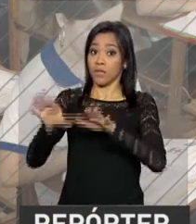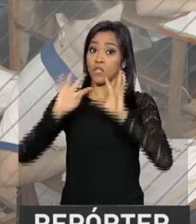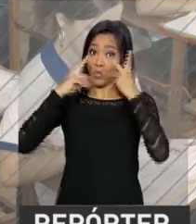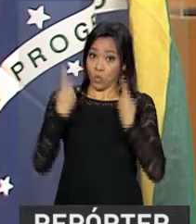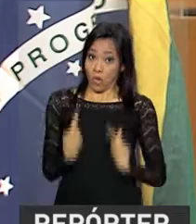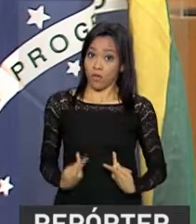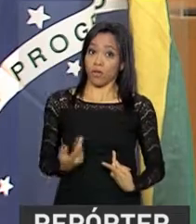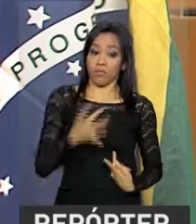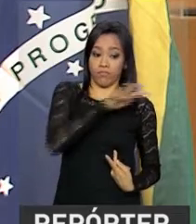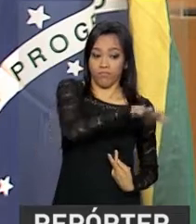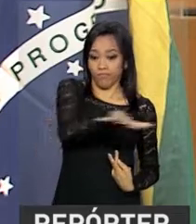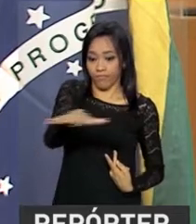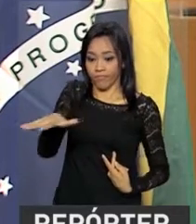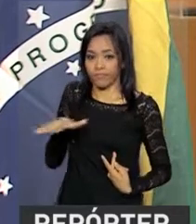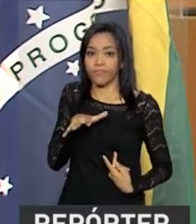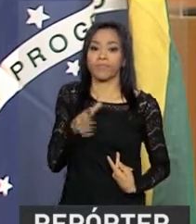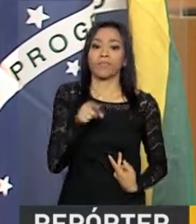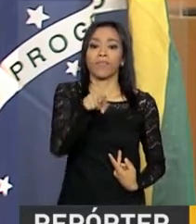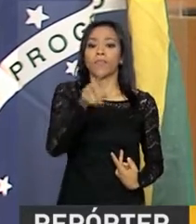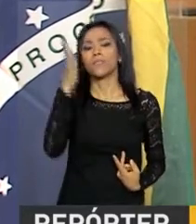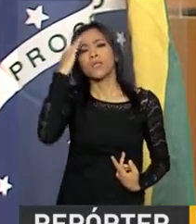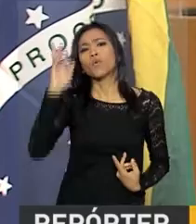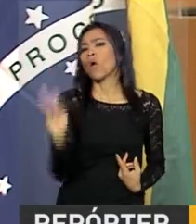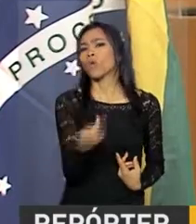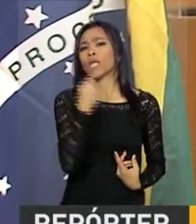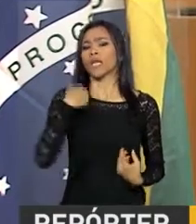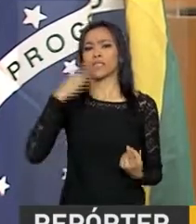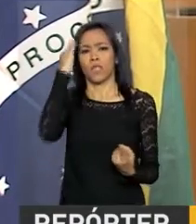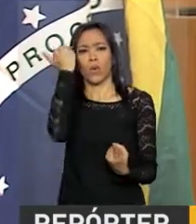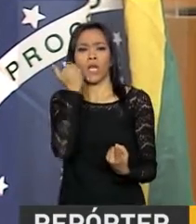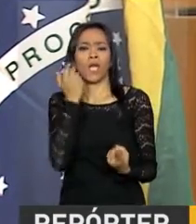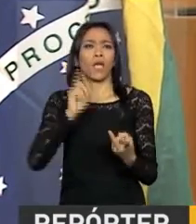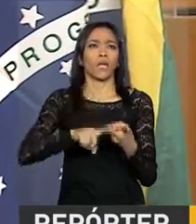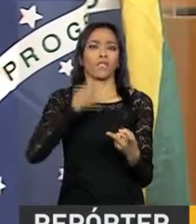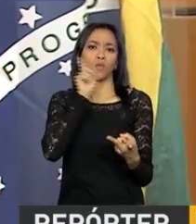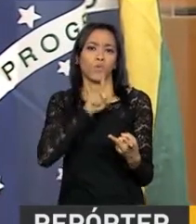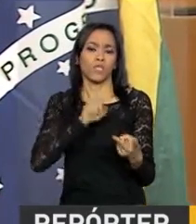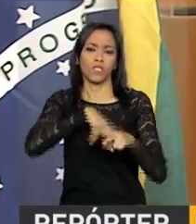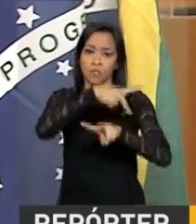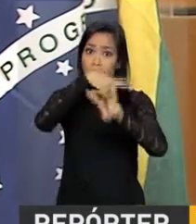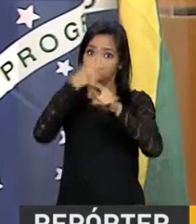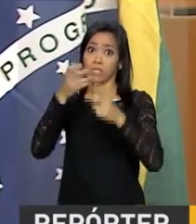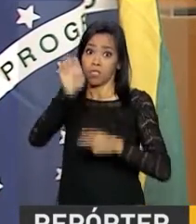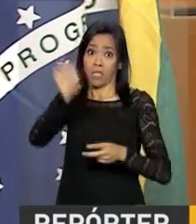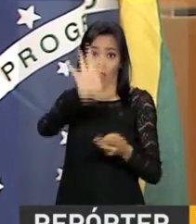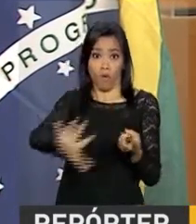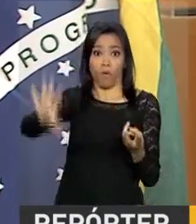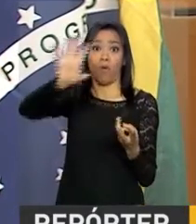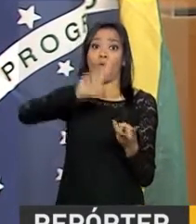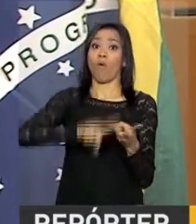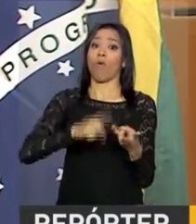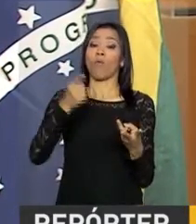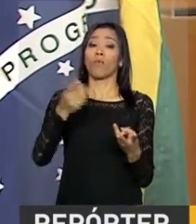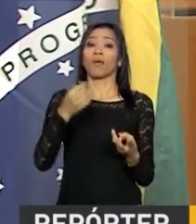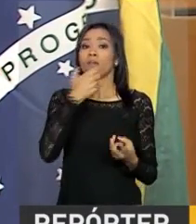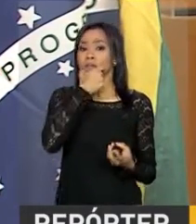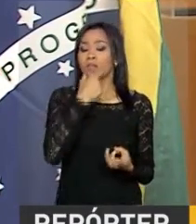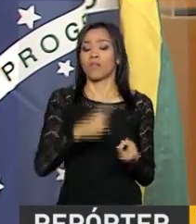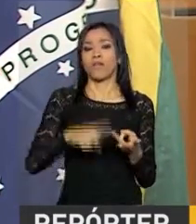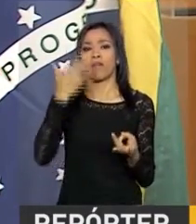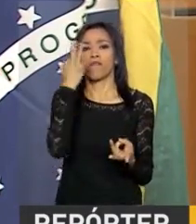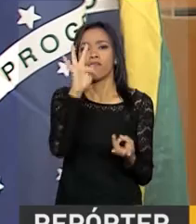humanas se você analisar o que ocorre na coréia estados unidos e países da europa como inglaterra frança